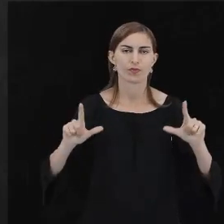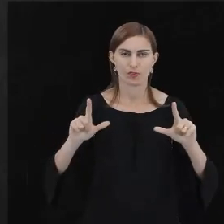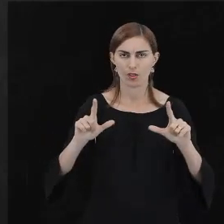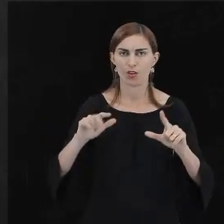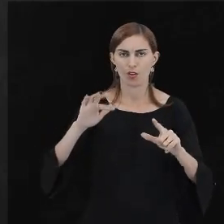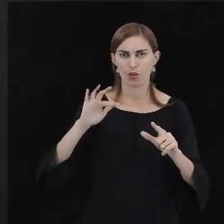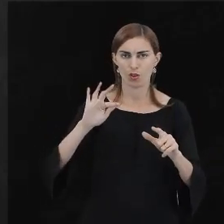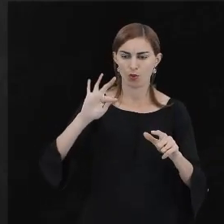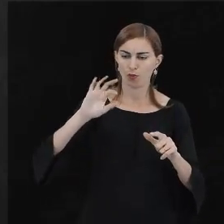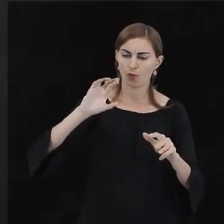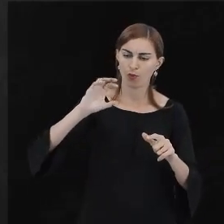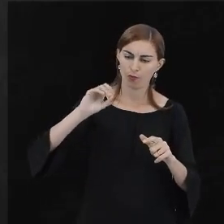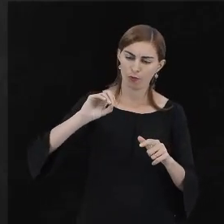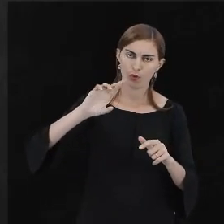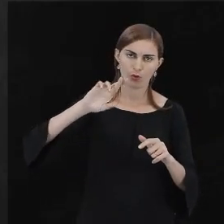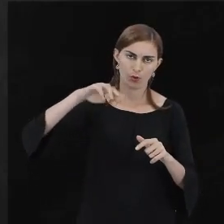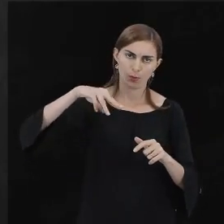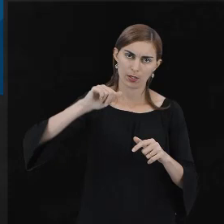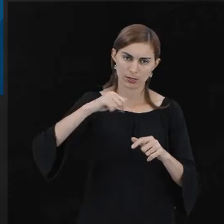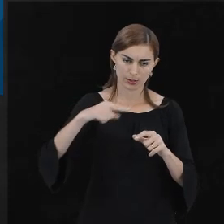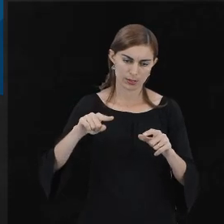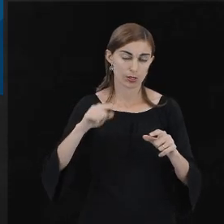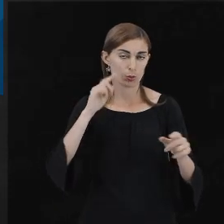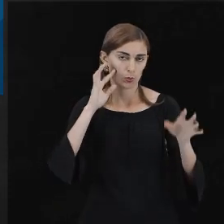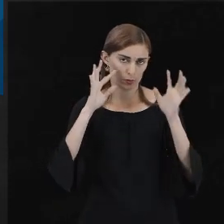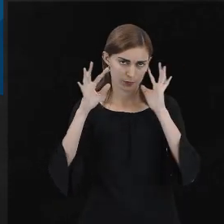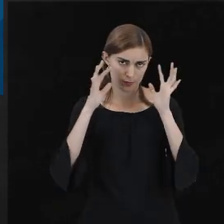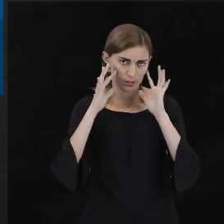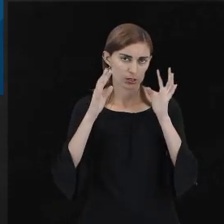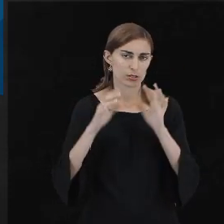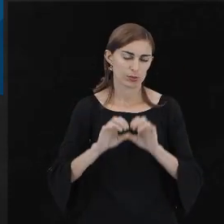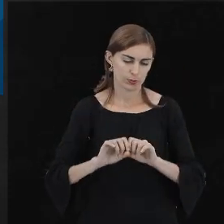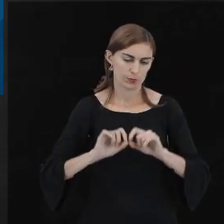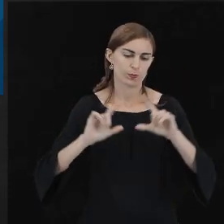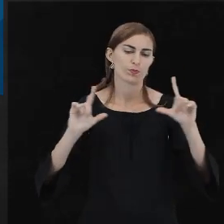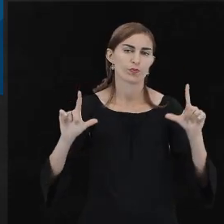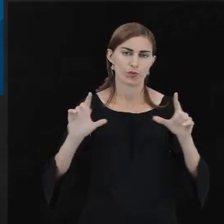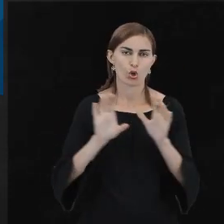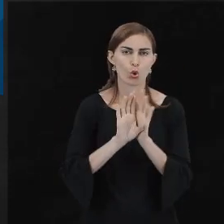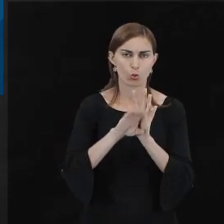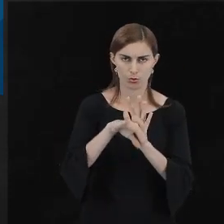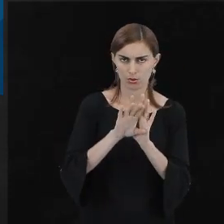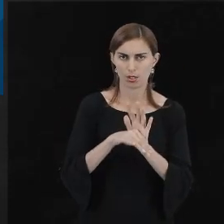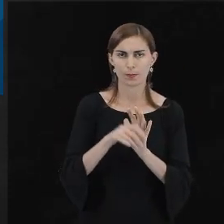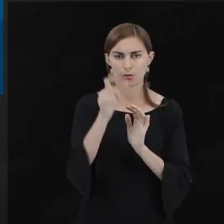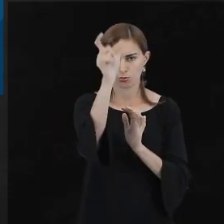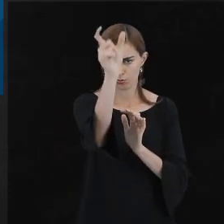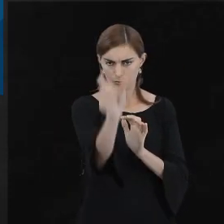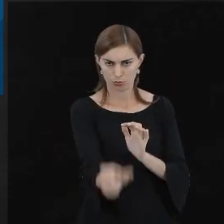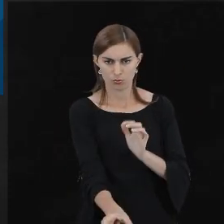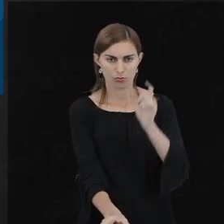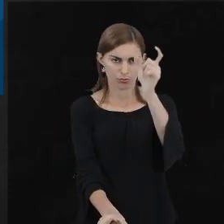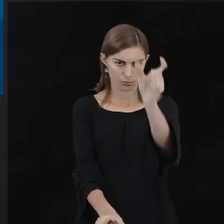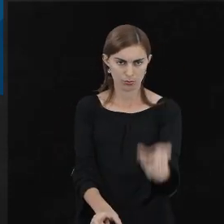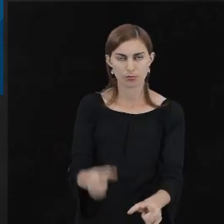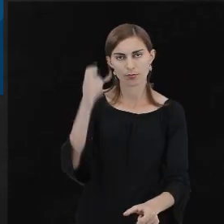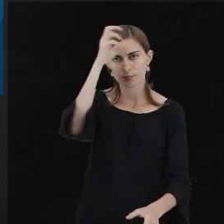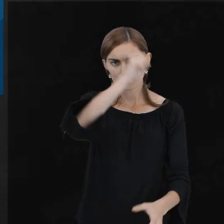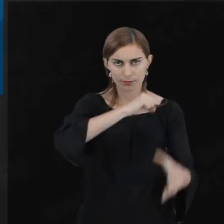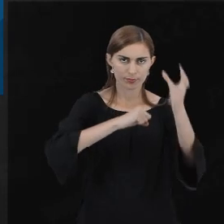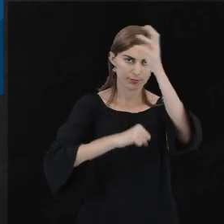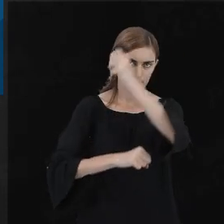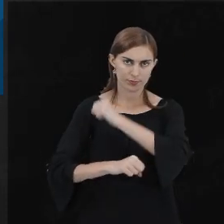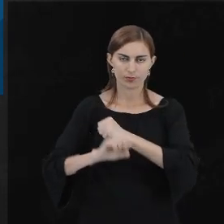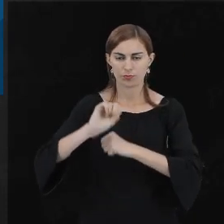enquanto professores, vocês vão ver nesse próximo slide, a gente tem uma formação e uma reflexão